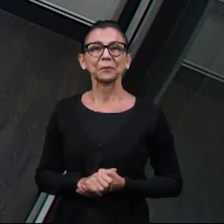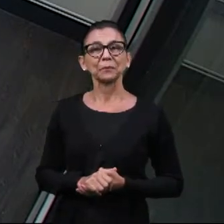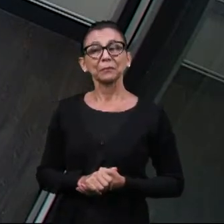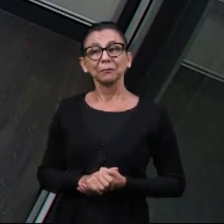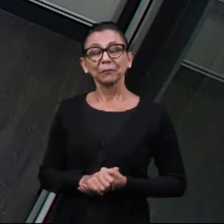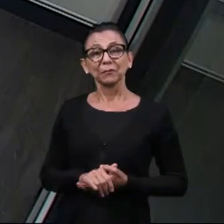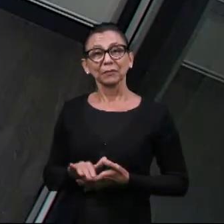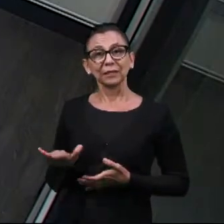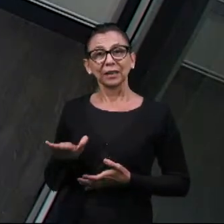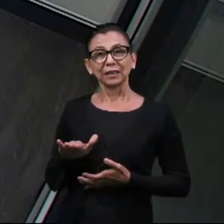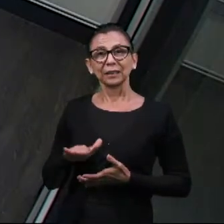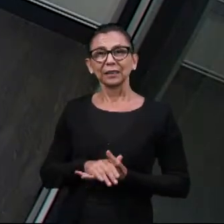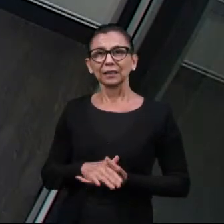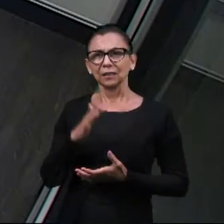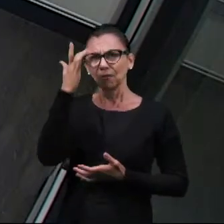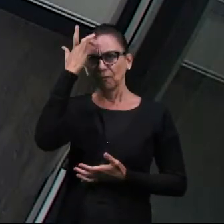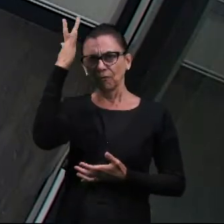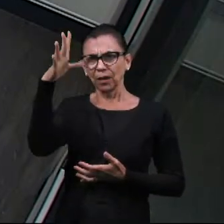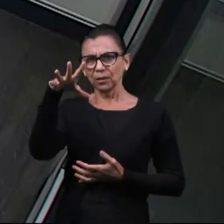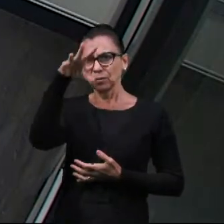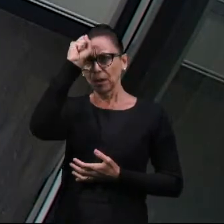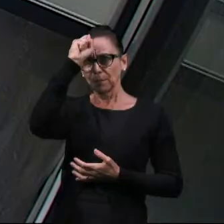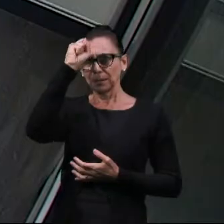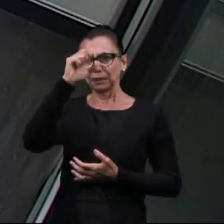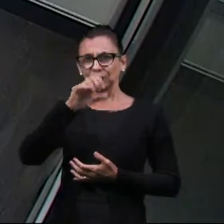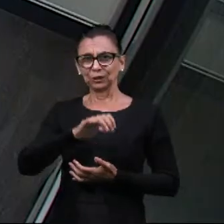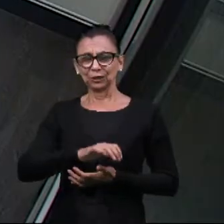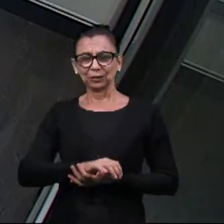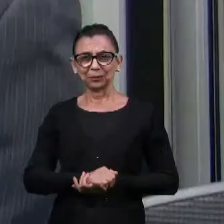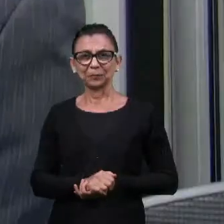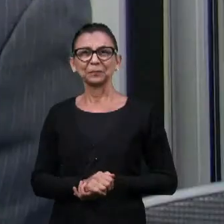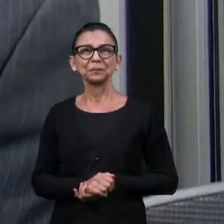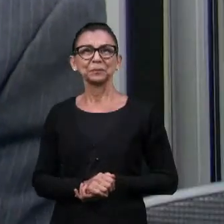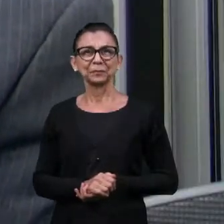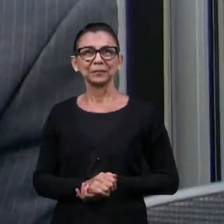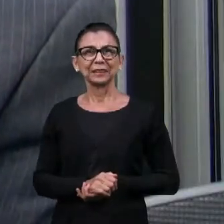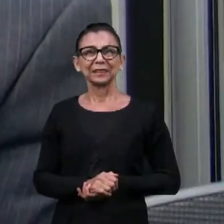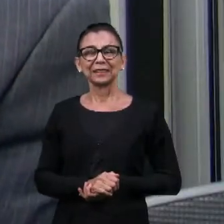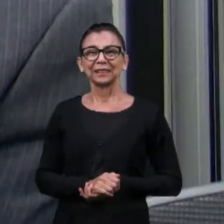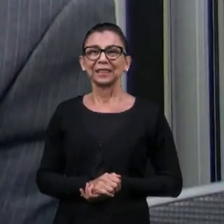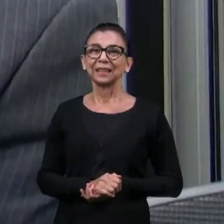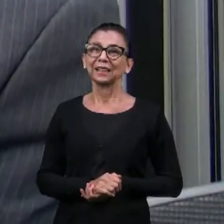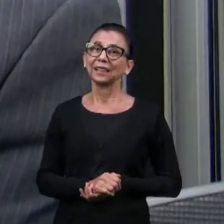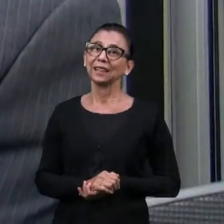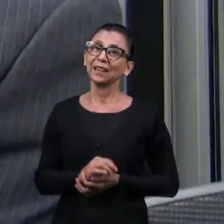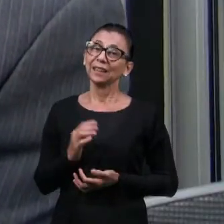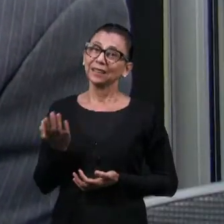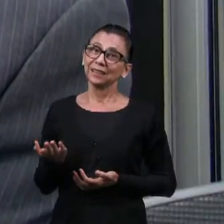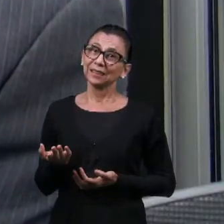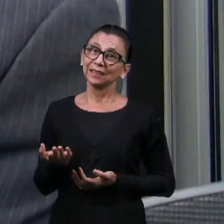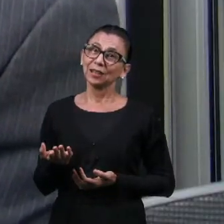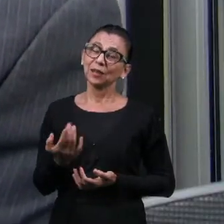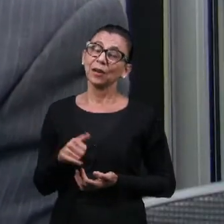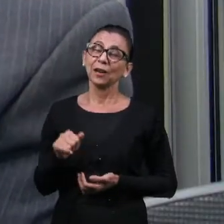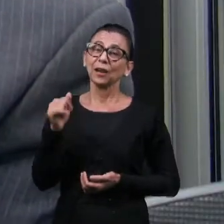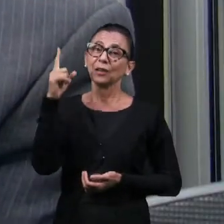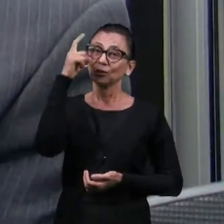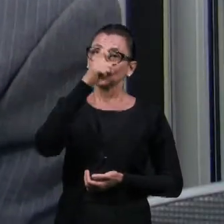ela aprende fácil. A dificuldade é em pegar esse aprendizado que a criança tem, às vezes colocar no coração do adulto,